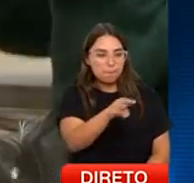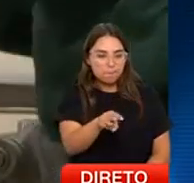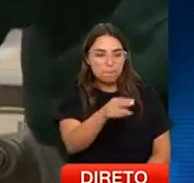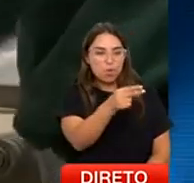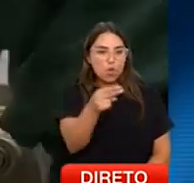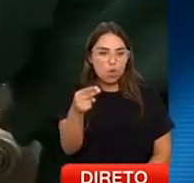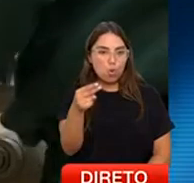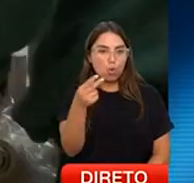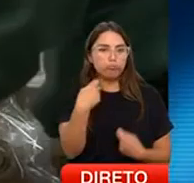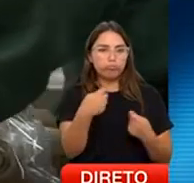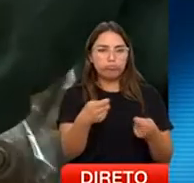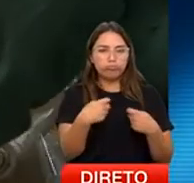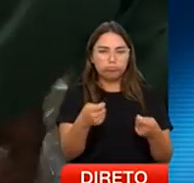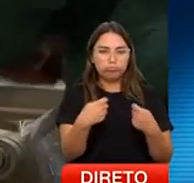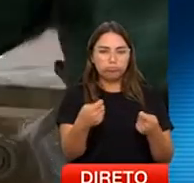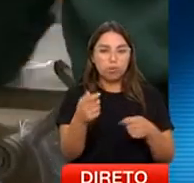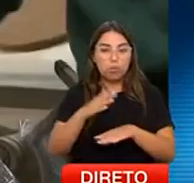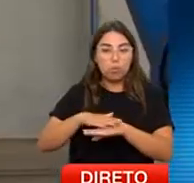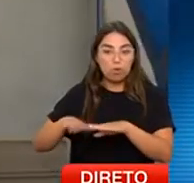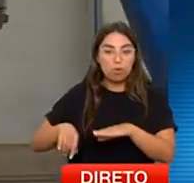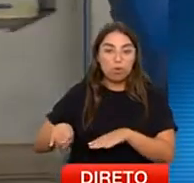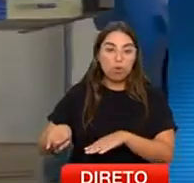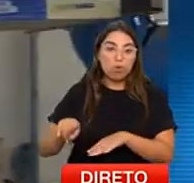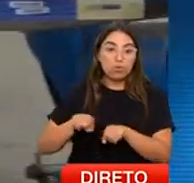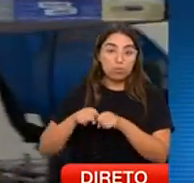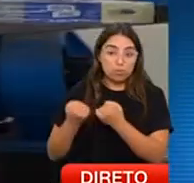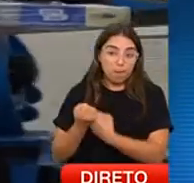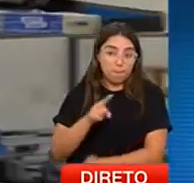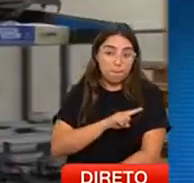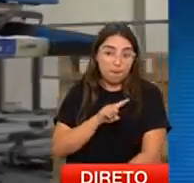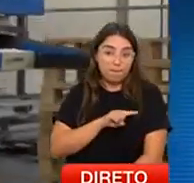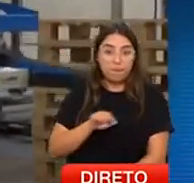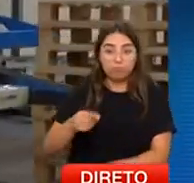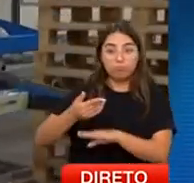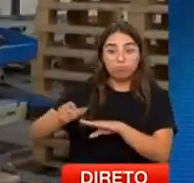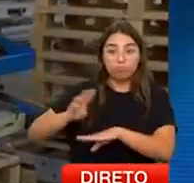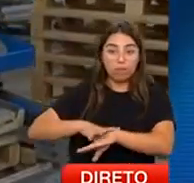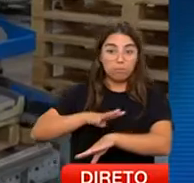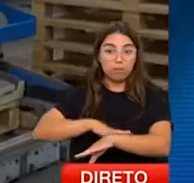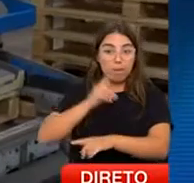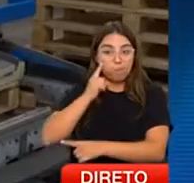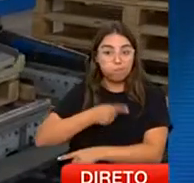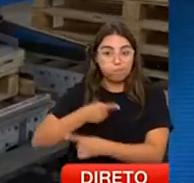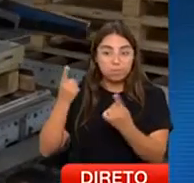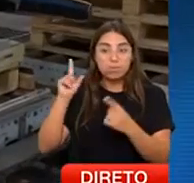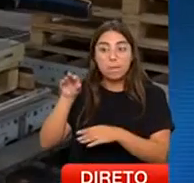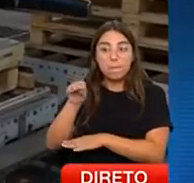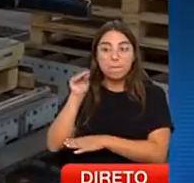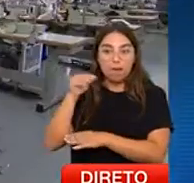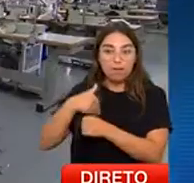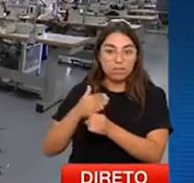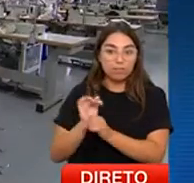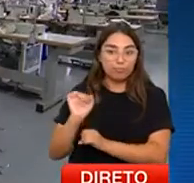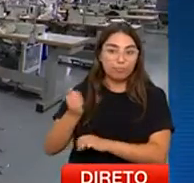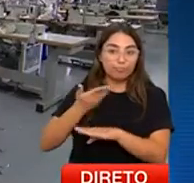perdidos por ano apenas por eh entidades do setor social e privado exclui a administração pública e exclui o setor bancário que tem eh outras